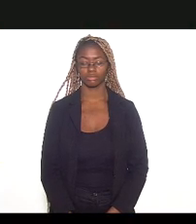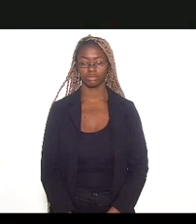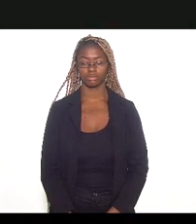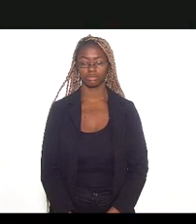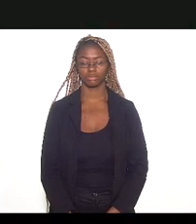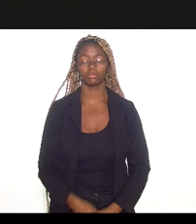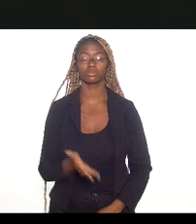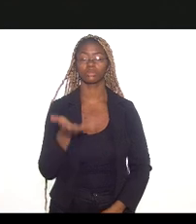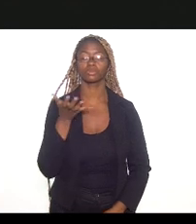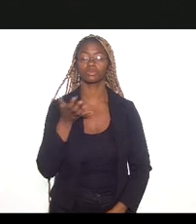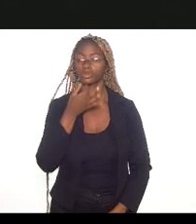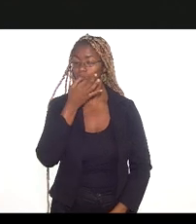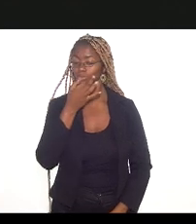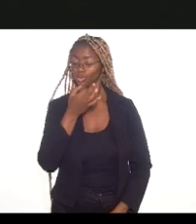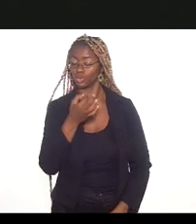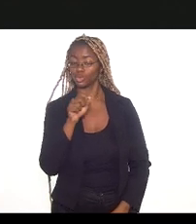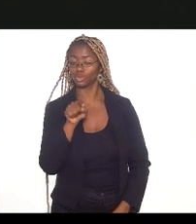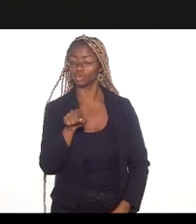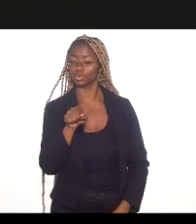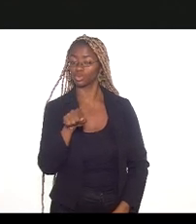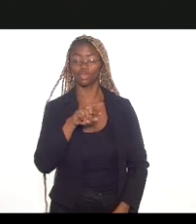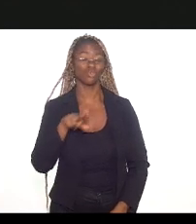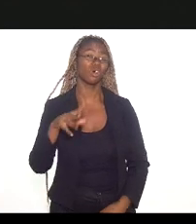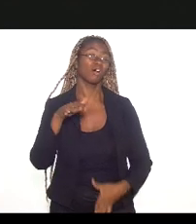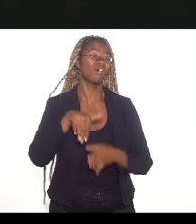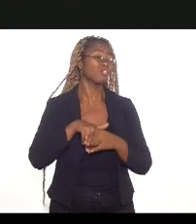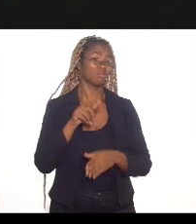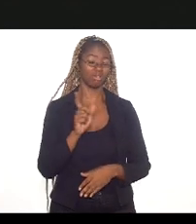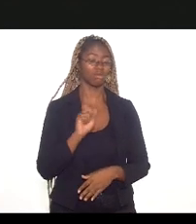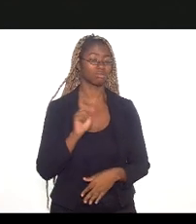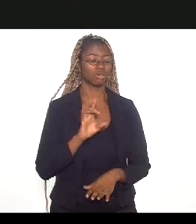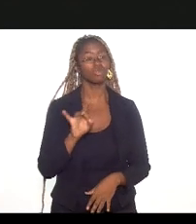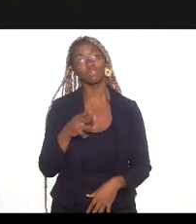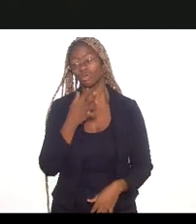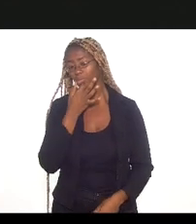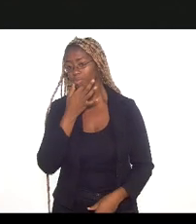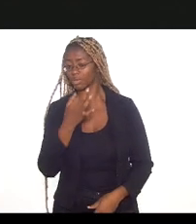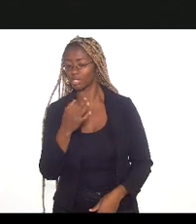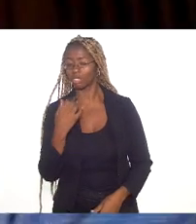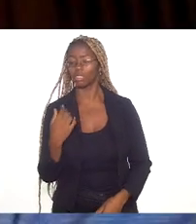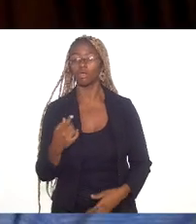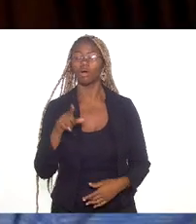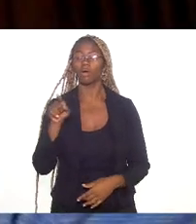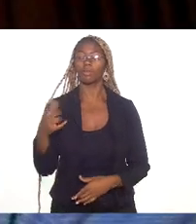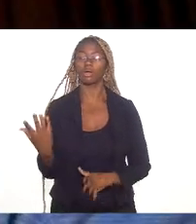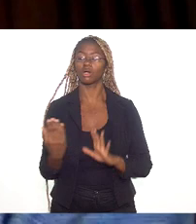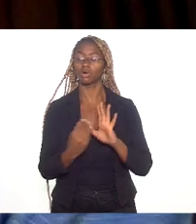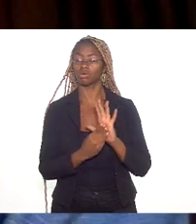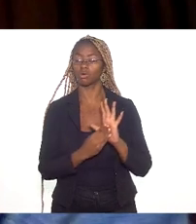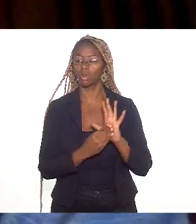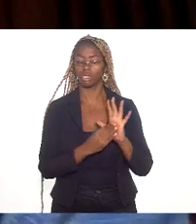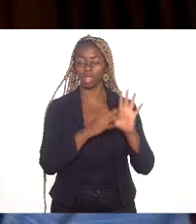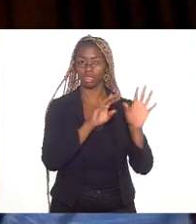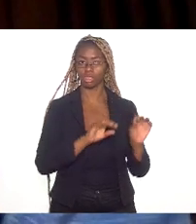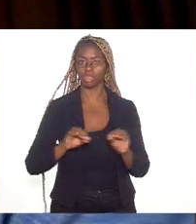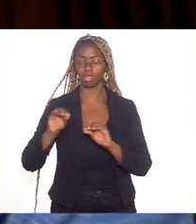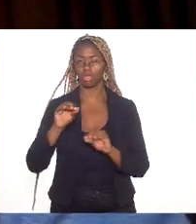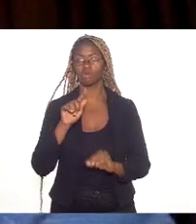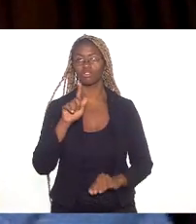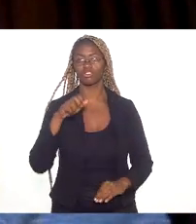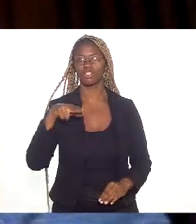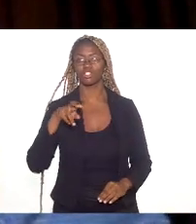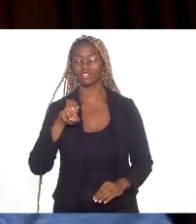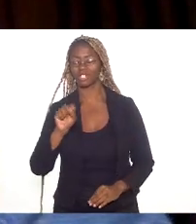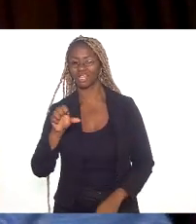Eu queria fazer uma sugestão, não é um voto, mas é aquela nossa sugestão para baixar a indiligência para a Genesa. Eu